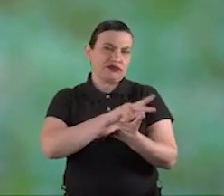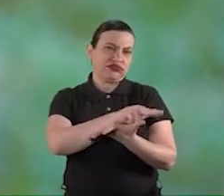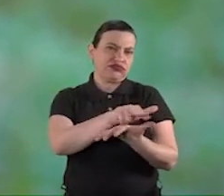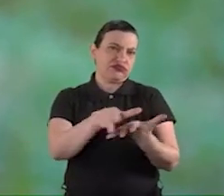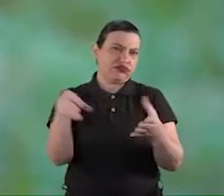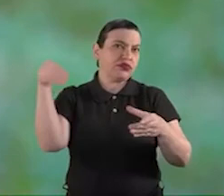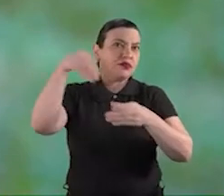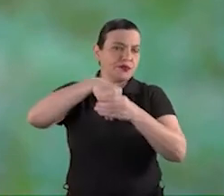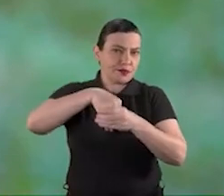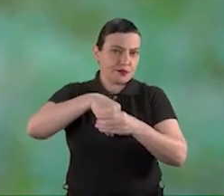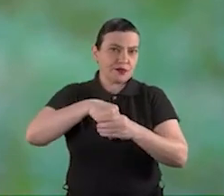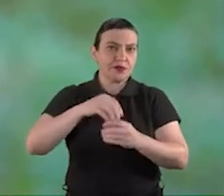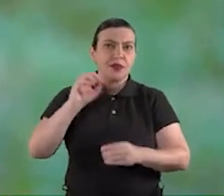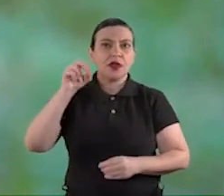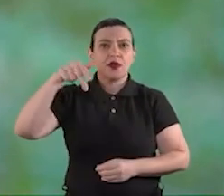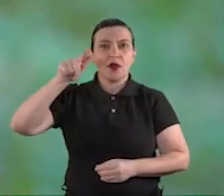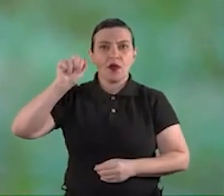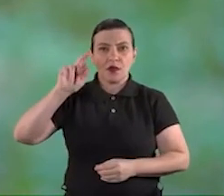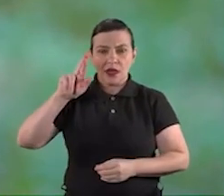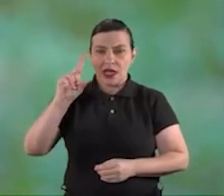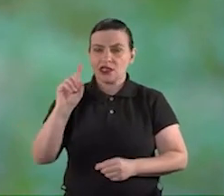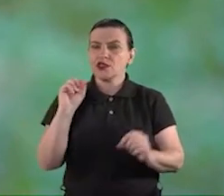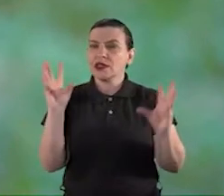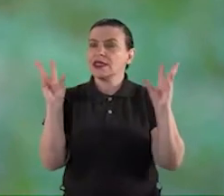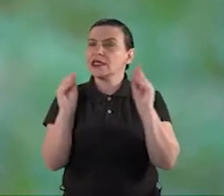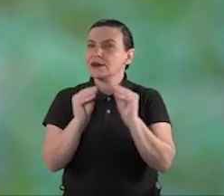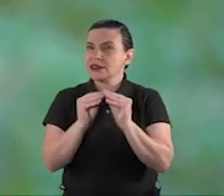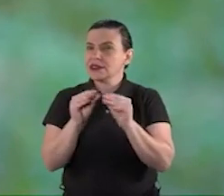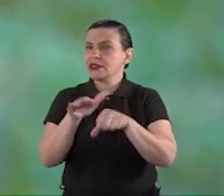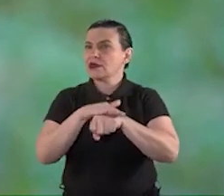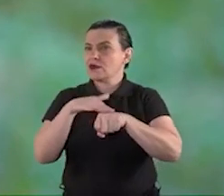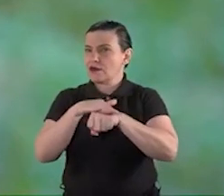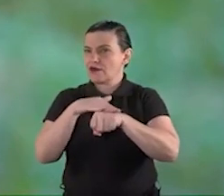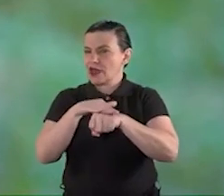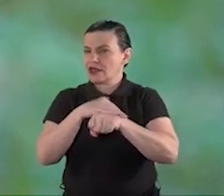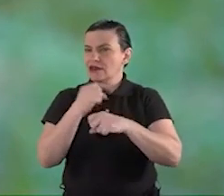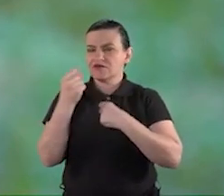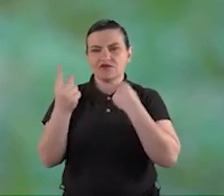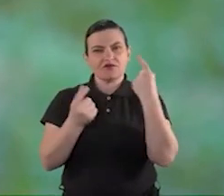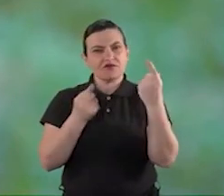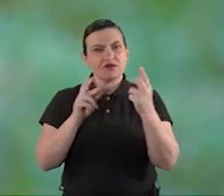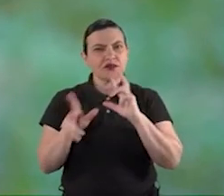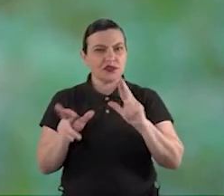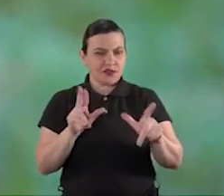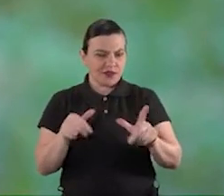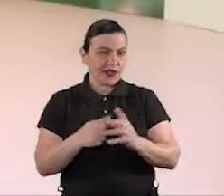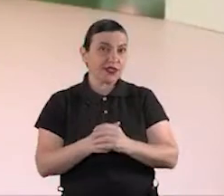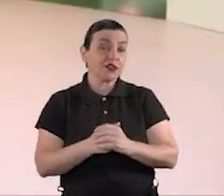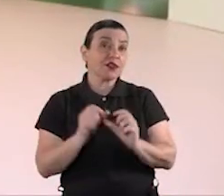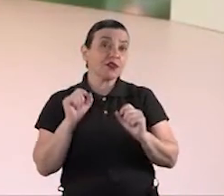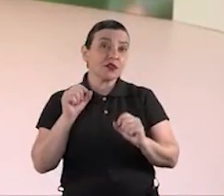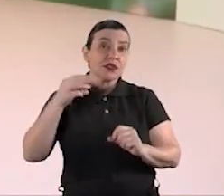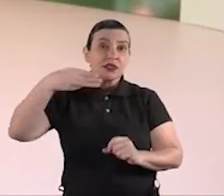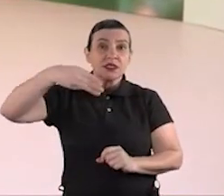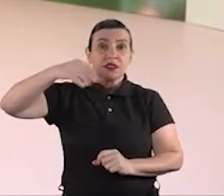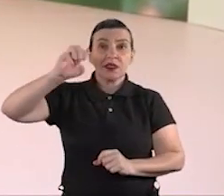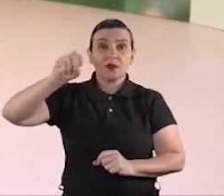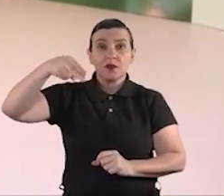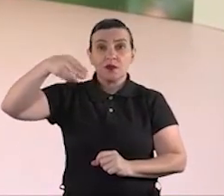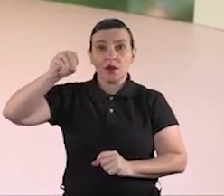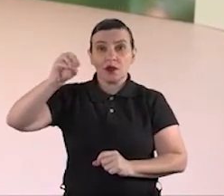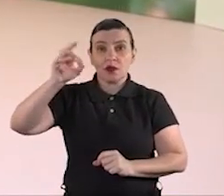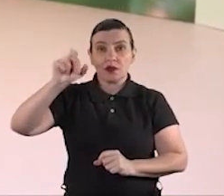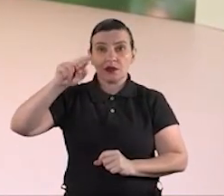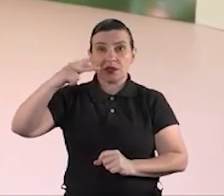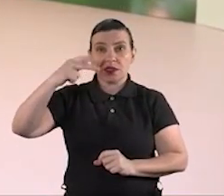outros tão grande vou limitar nossa conversa apenas algumas coisas diferentes uma são os monoterpenos e